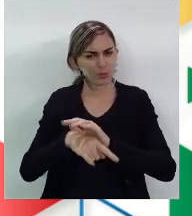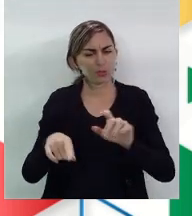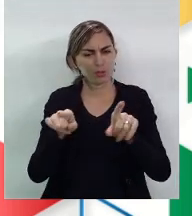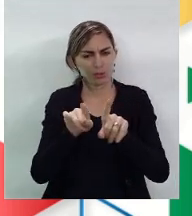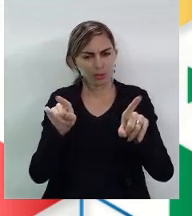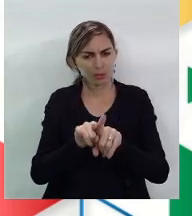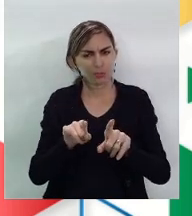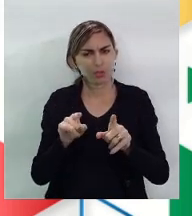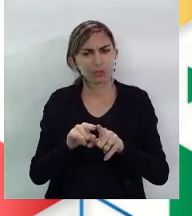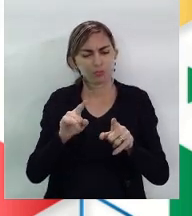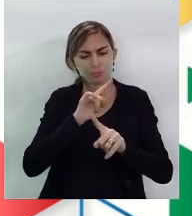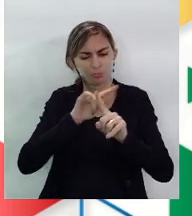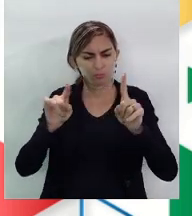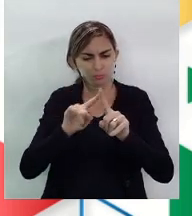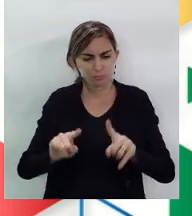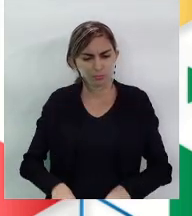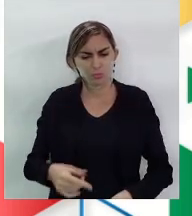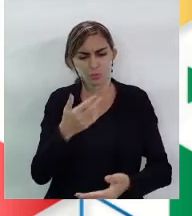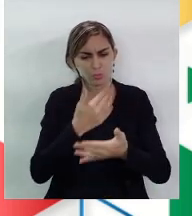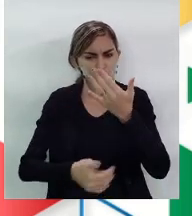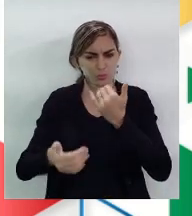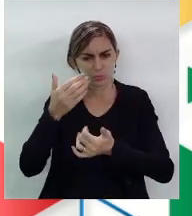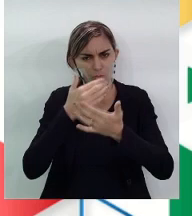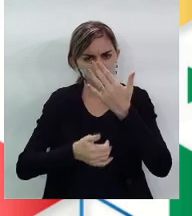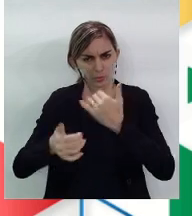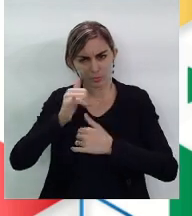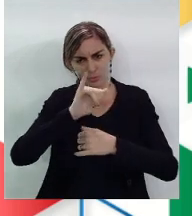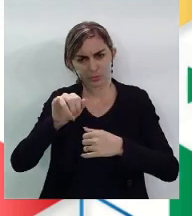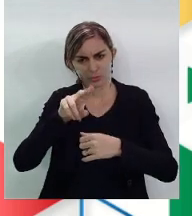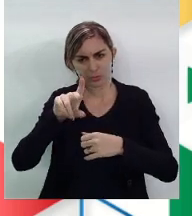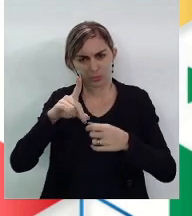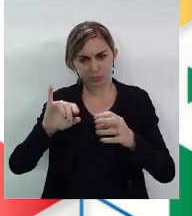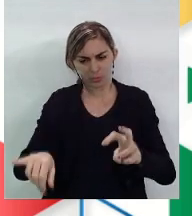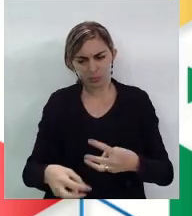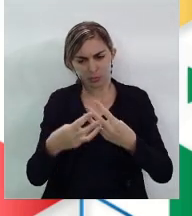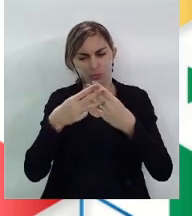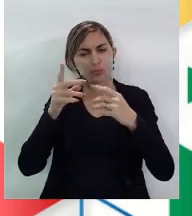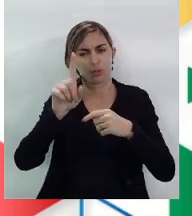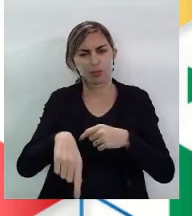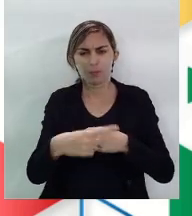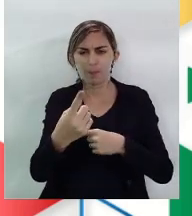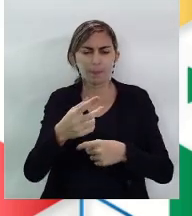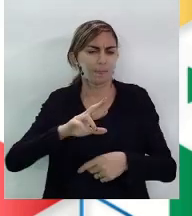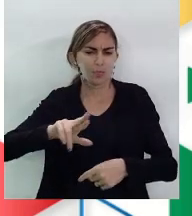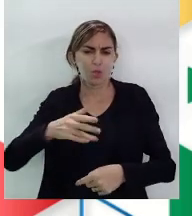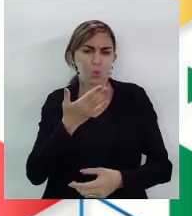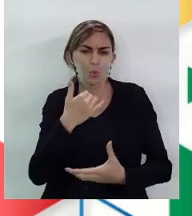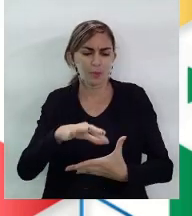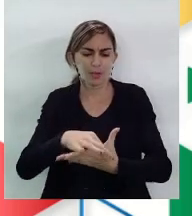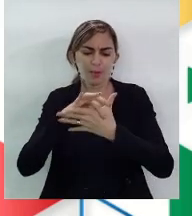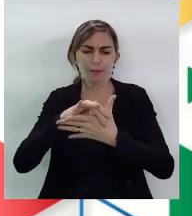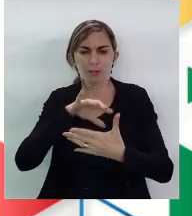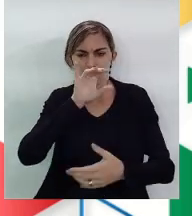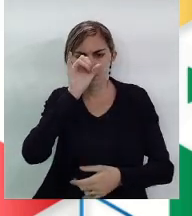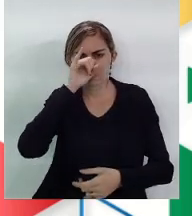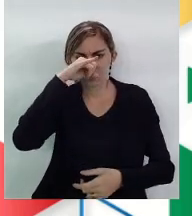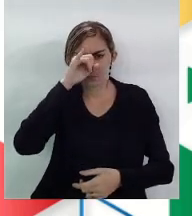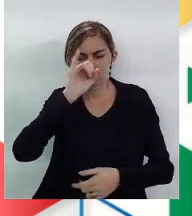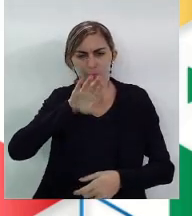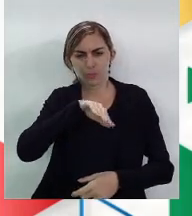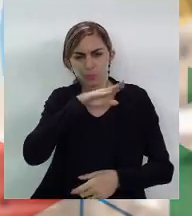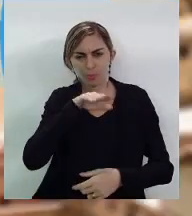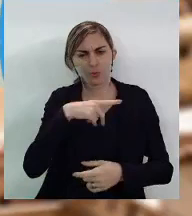isso, as restrições alimentares judaicas. Uma delas, como não consumir a carne de porco. Então